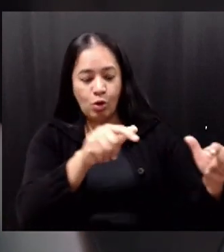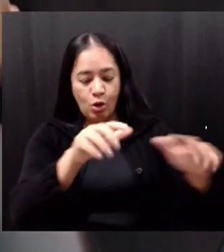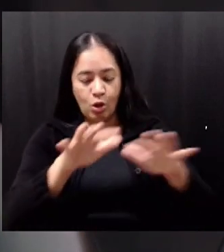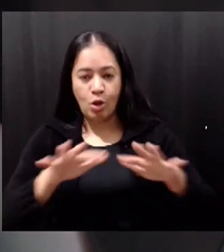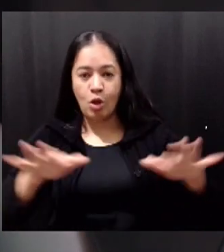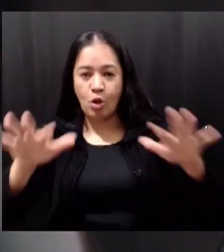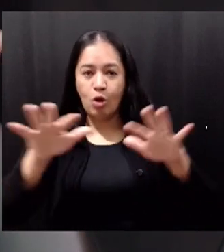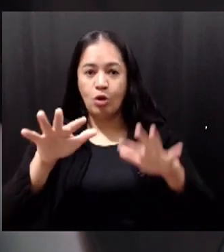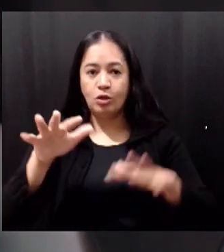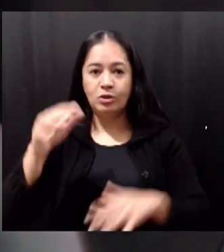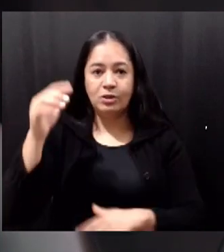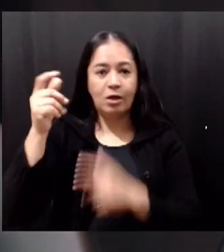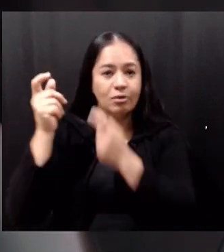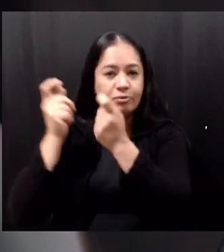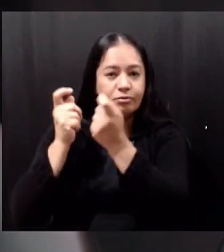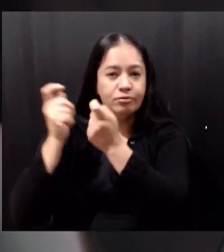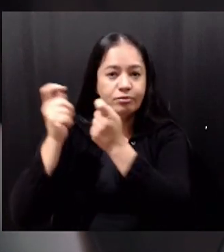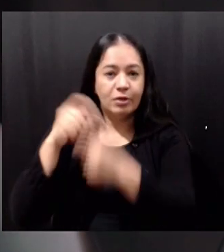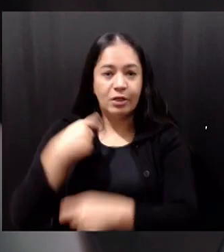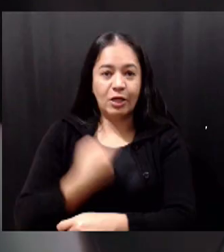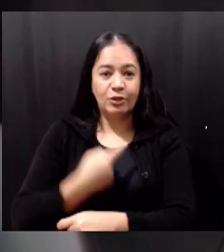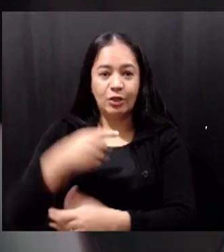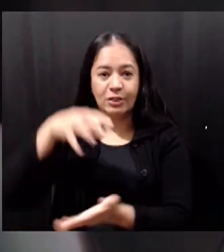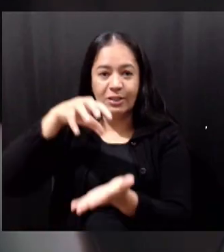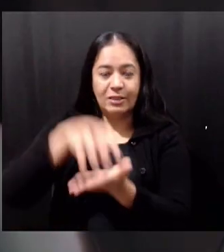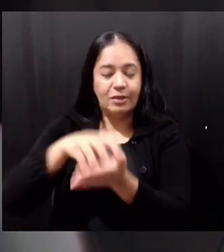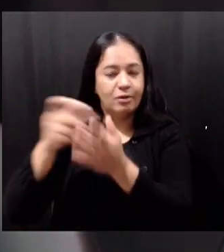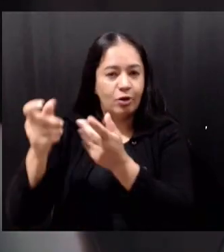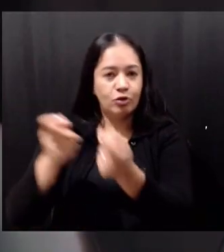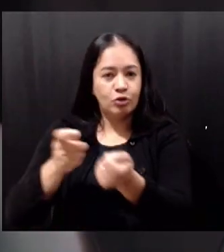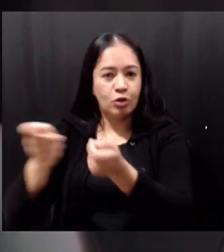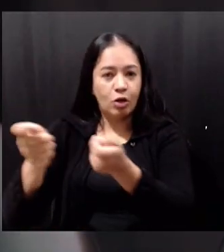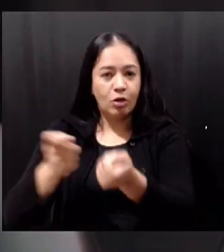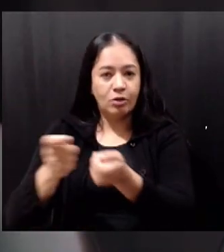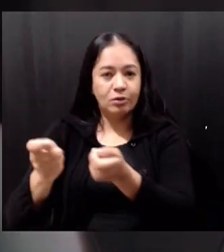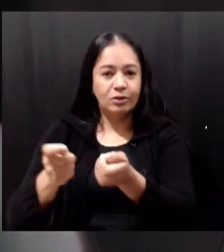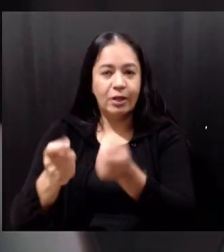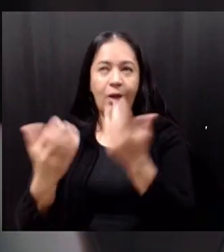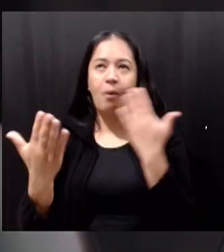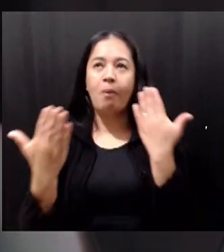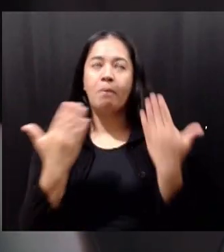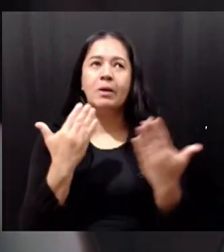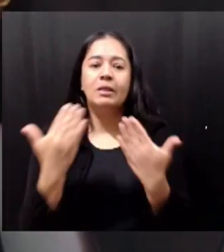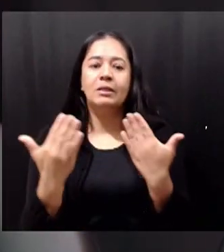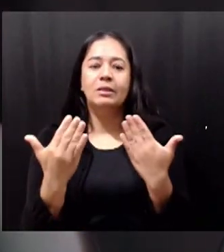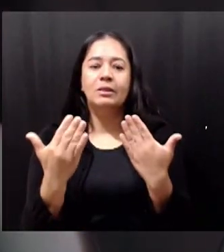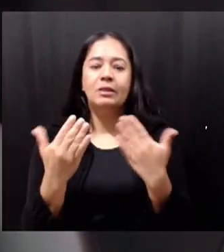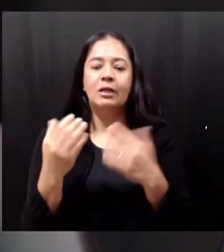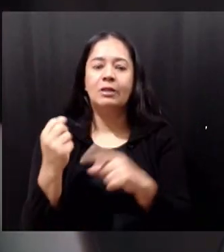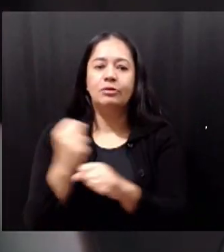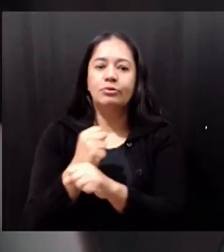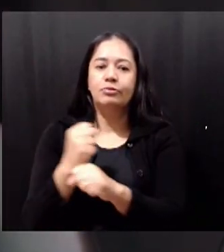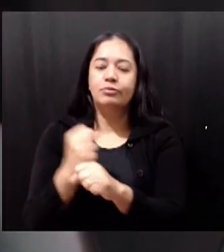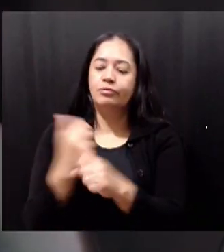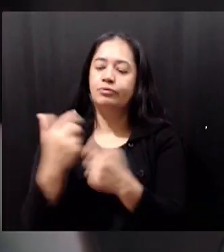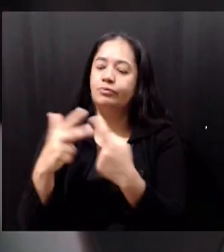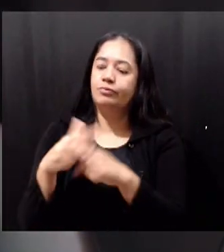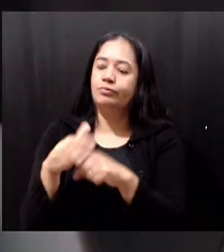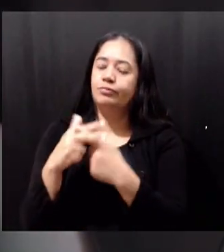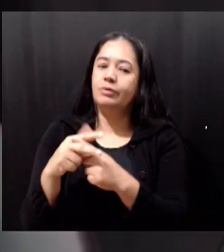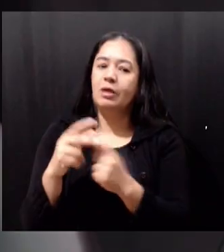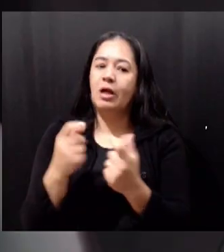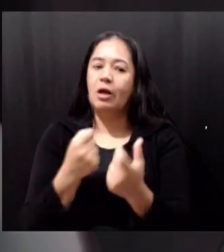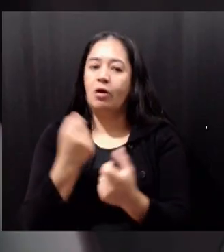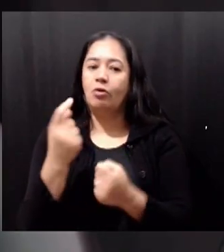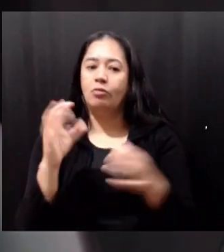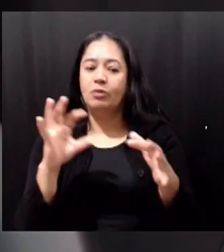controle, que seria a nossa central de controle, é como se ela estivesse em reforma, né? Então, algumas conexões ainda não estão